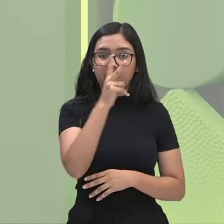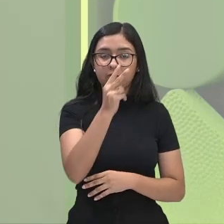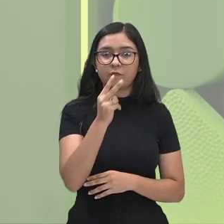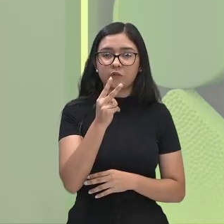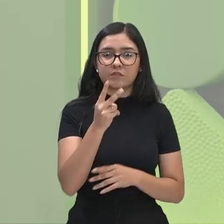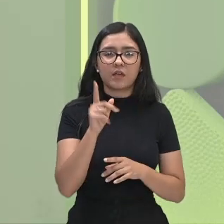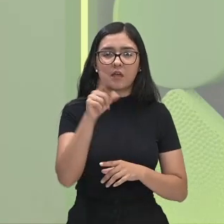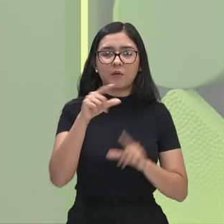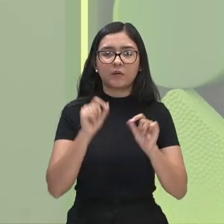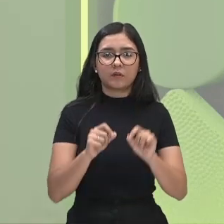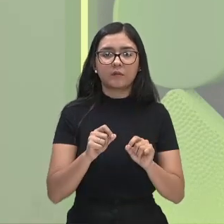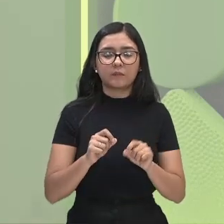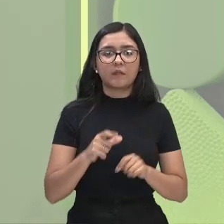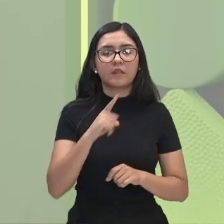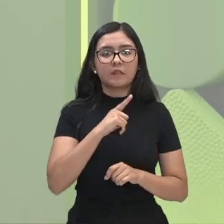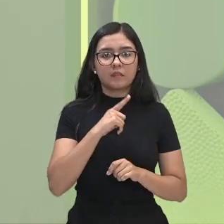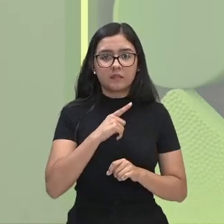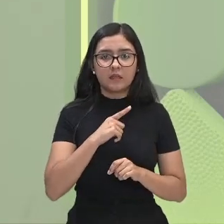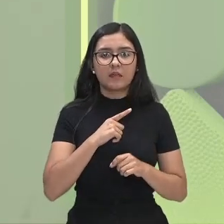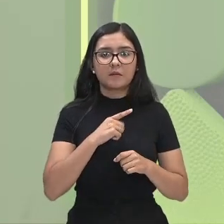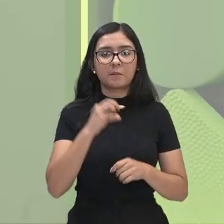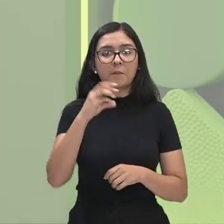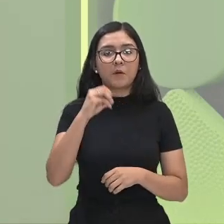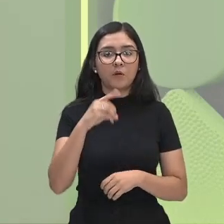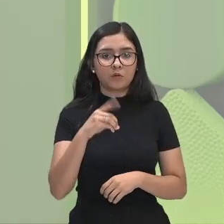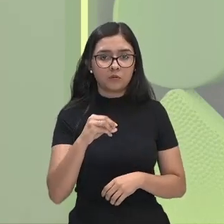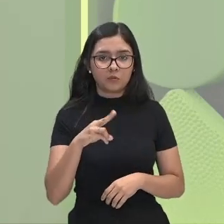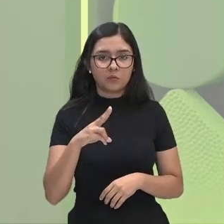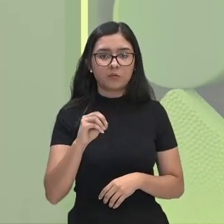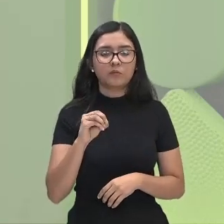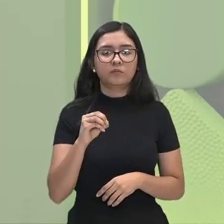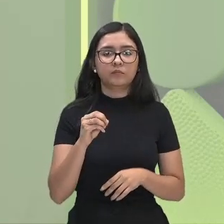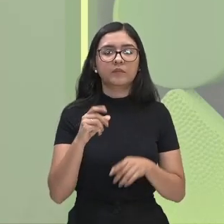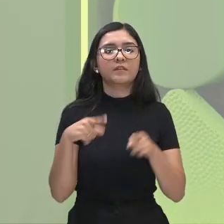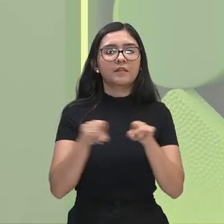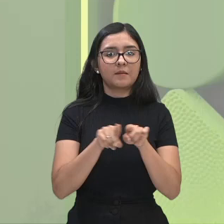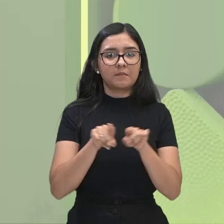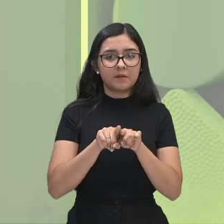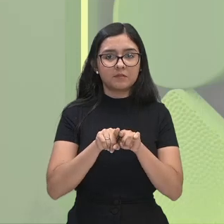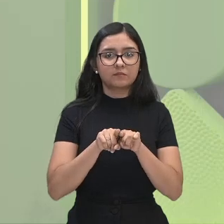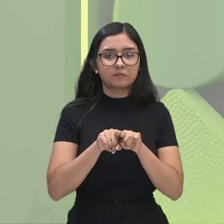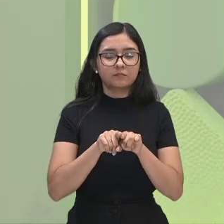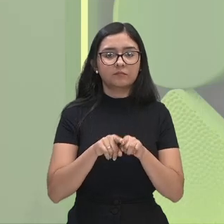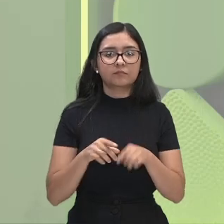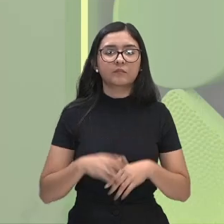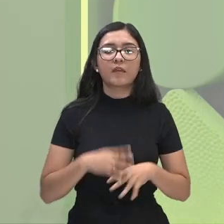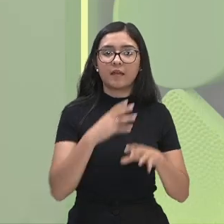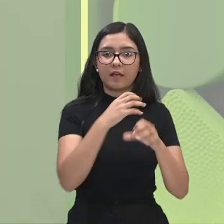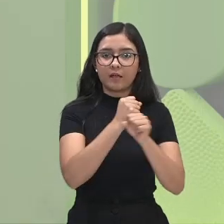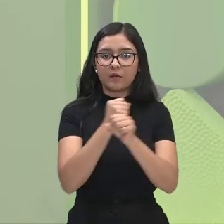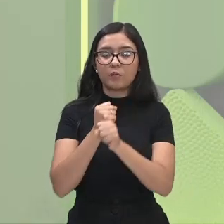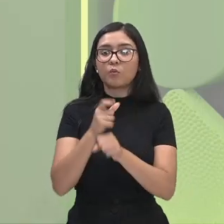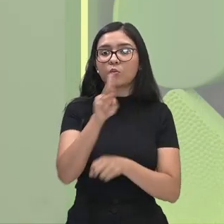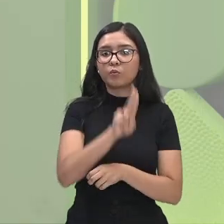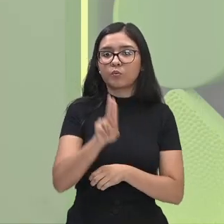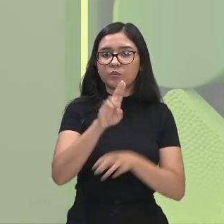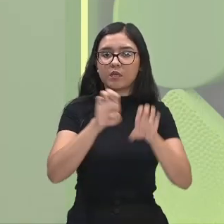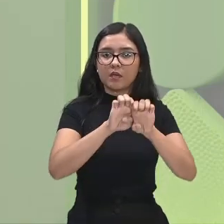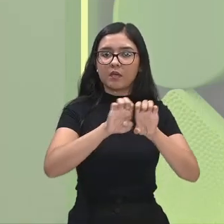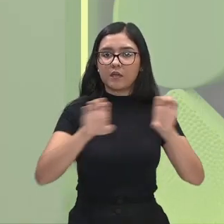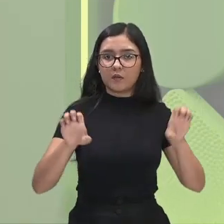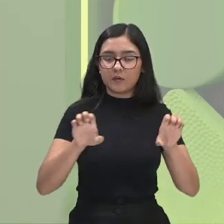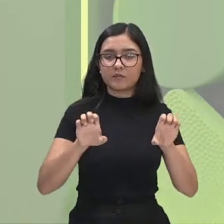vetor, deve ter módulo, direção e sentido. O módulo é calculado pela equação de Coulomb. O